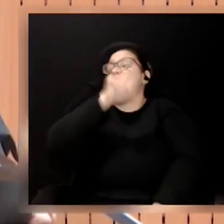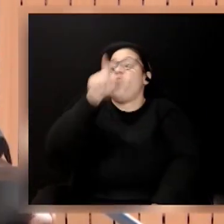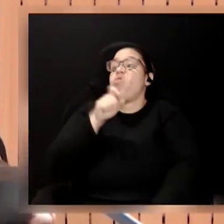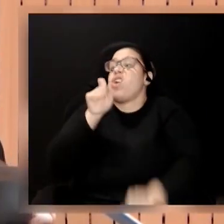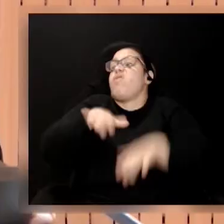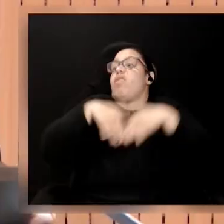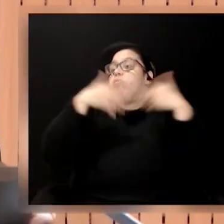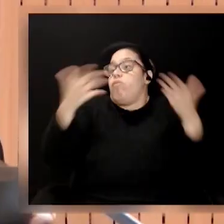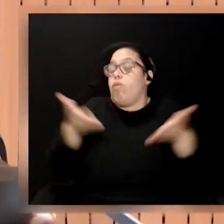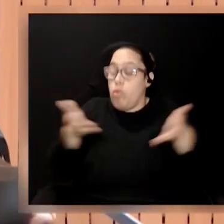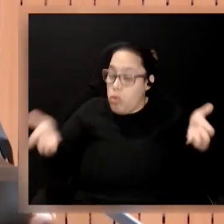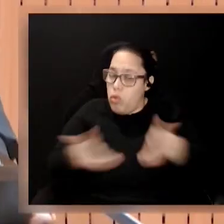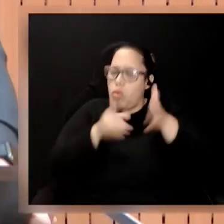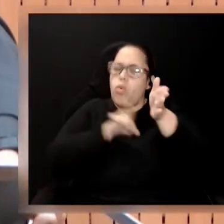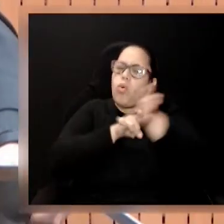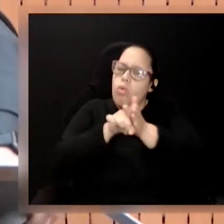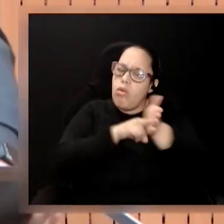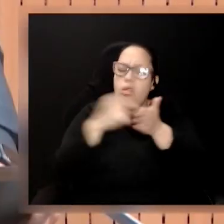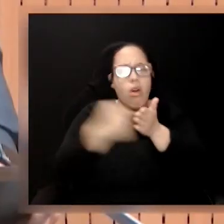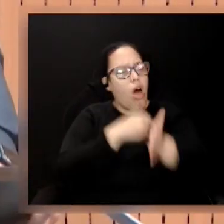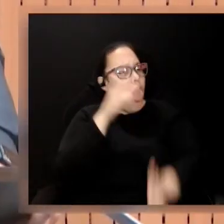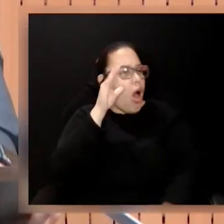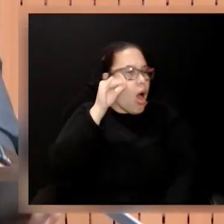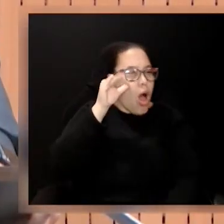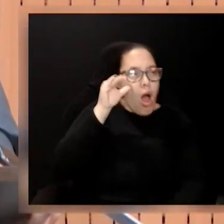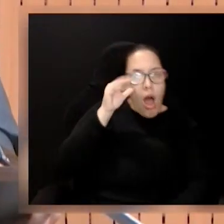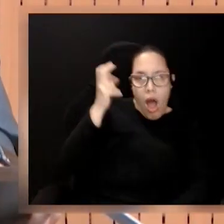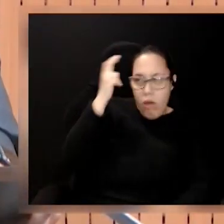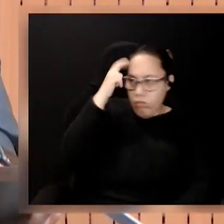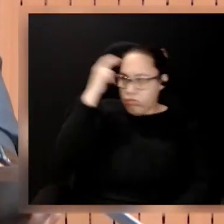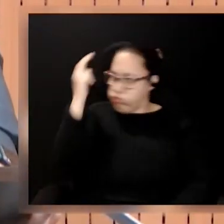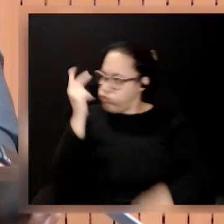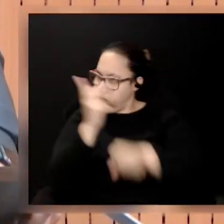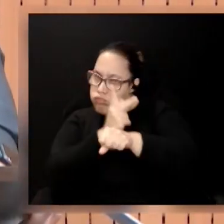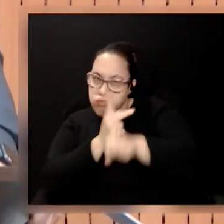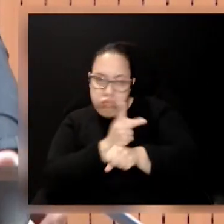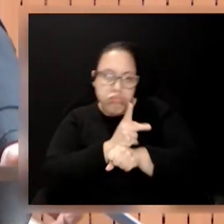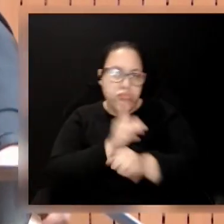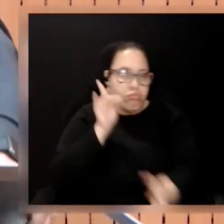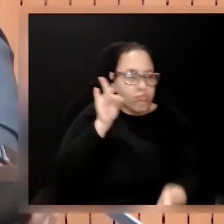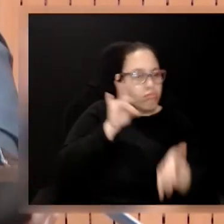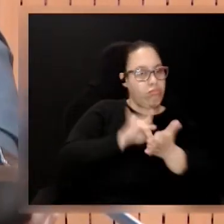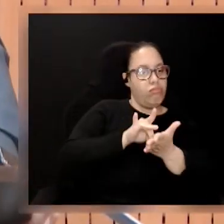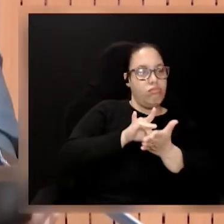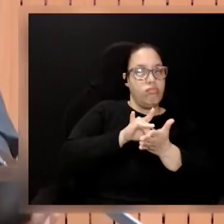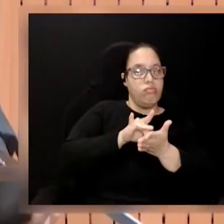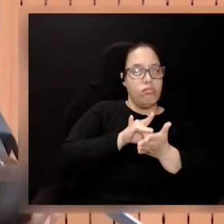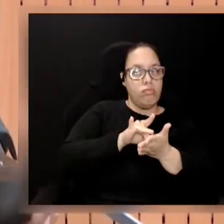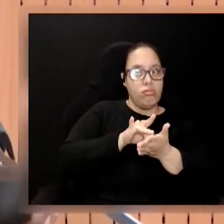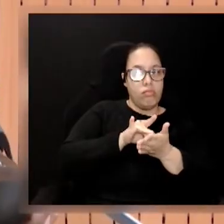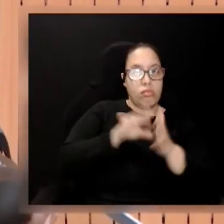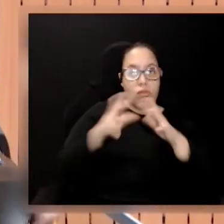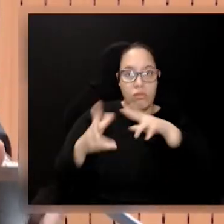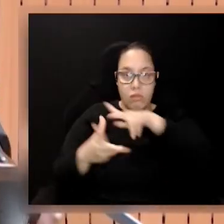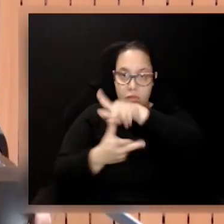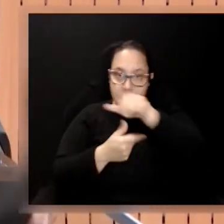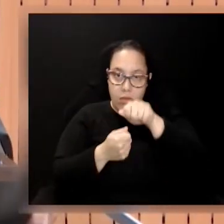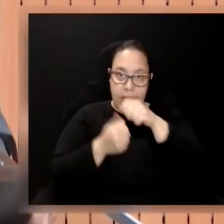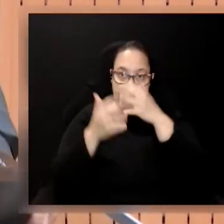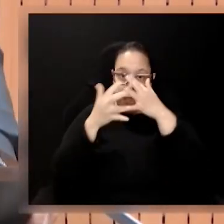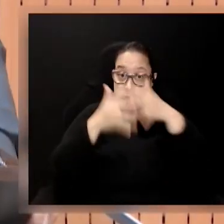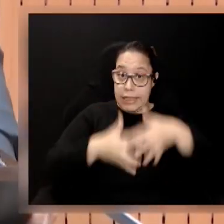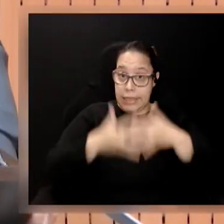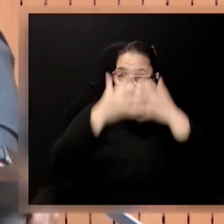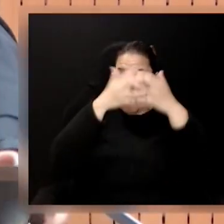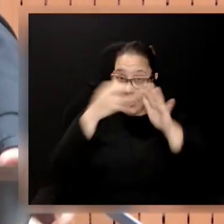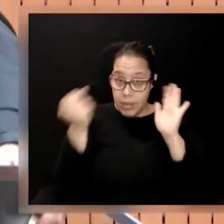incentive o questionamento, a curiosidade intelectual, a busca por evidências. Em um mundo cada vez mais complexo, marcada pela velocidade